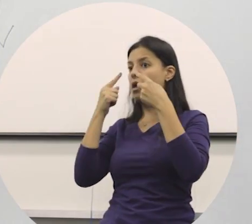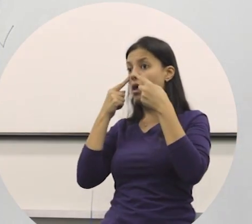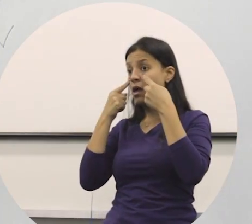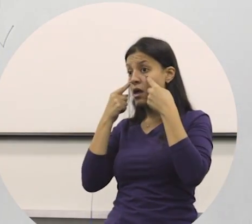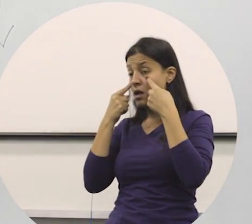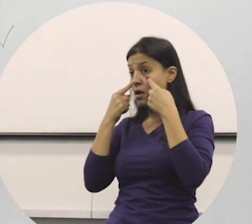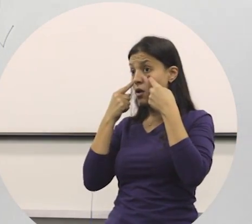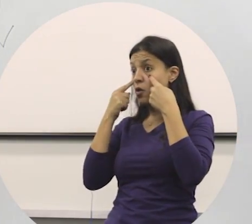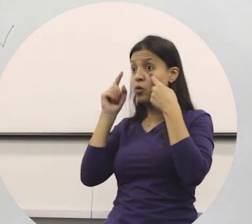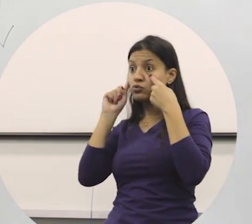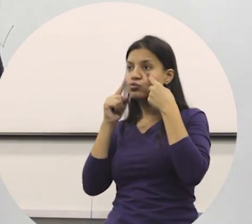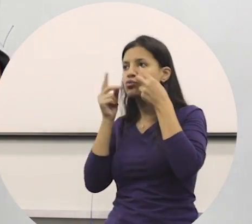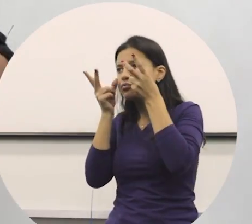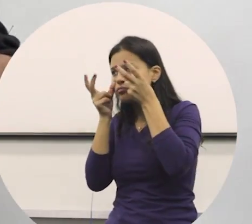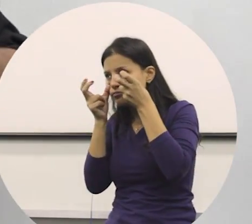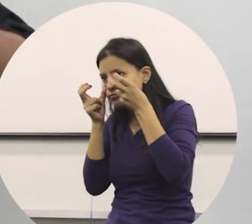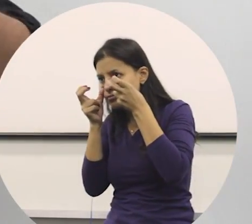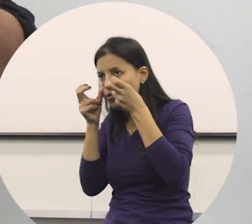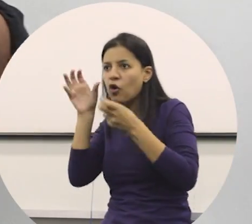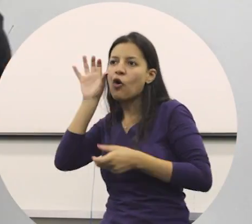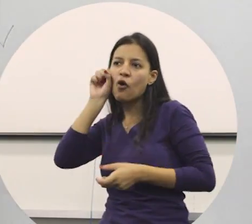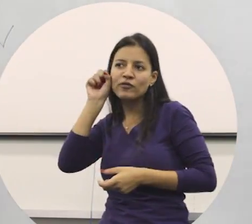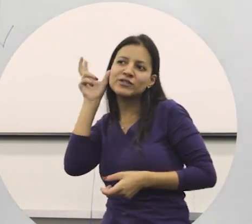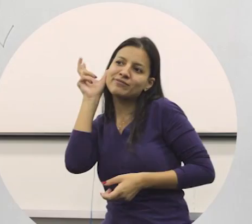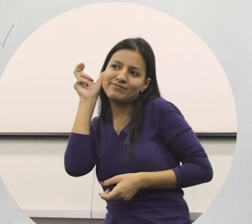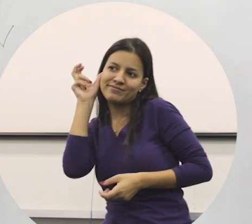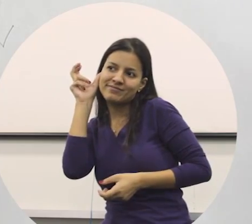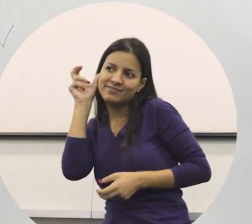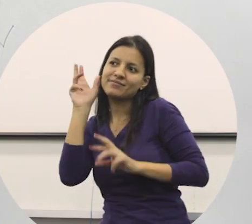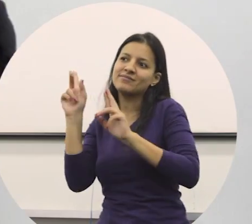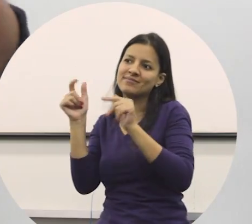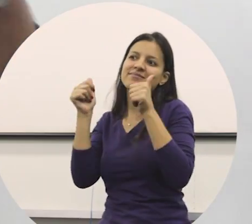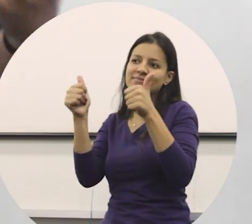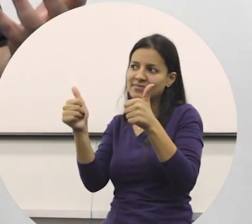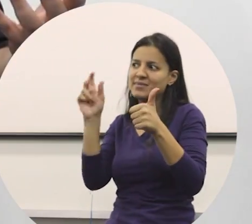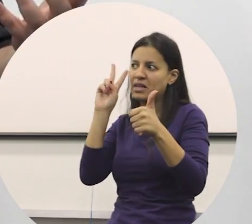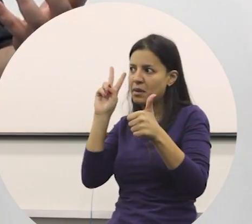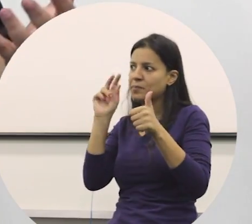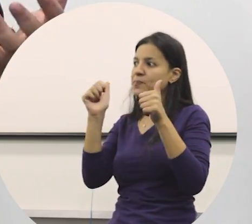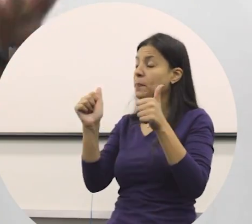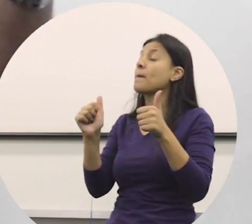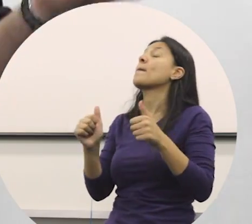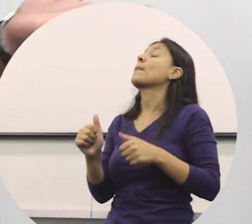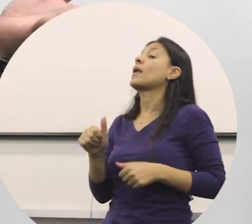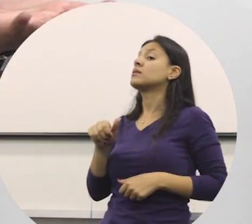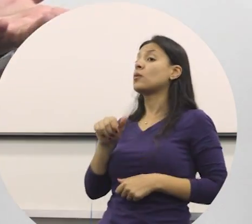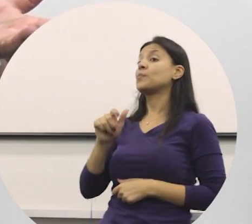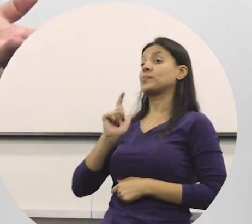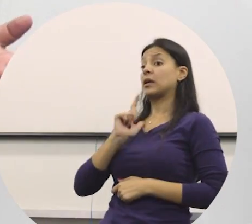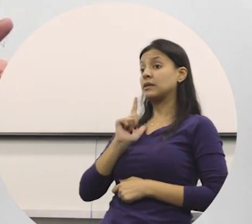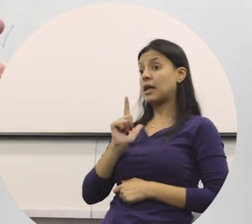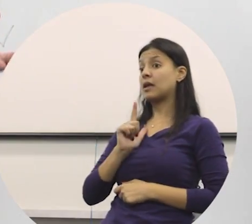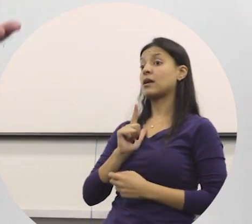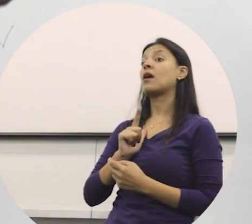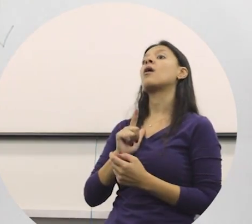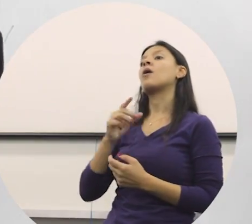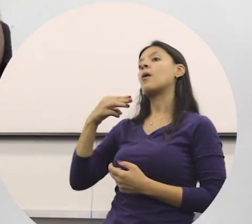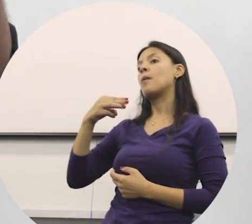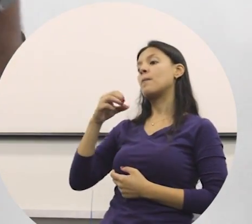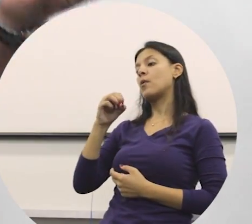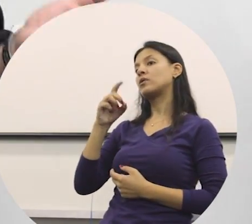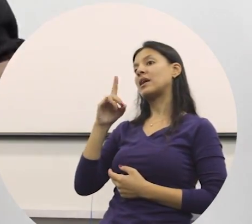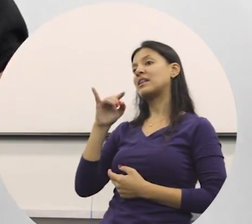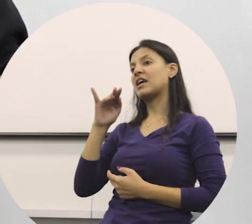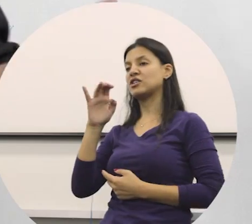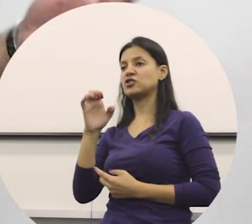visão, certo? Isso determina, isso delimita duas modalidades. Olha só,